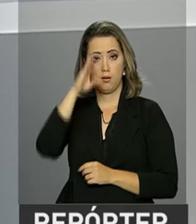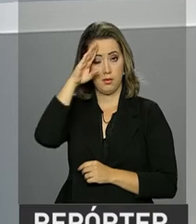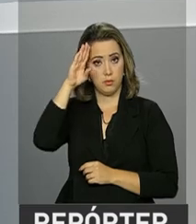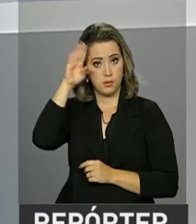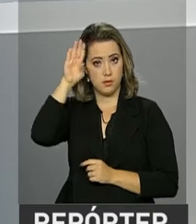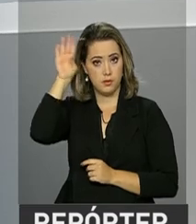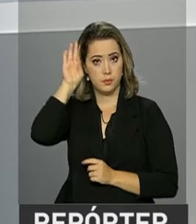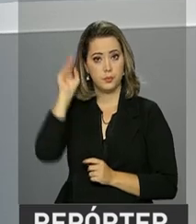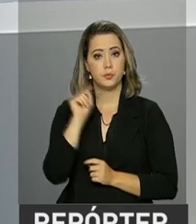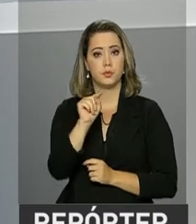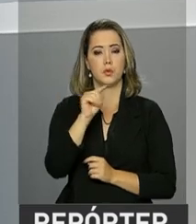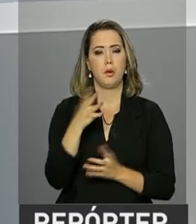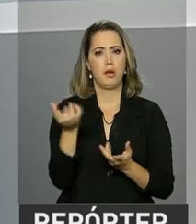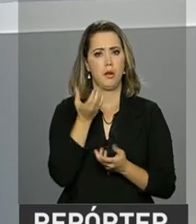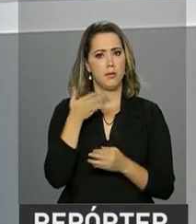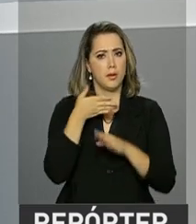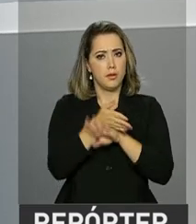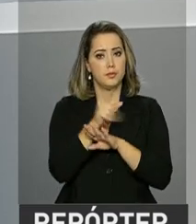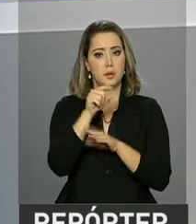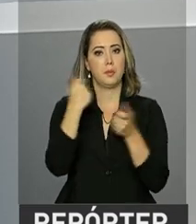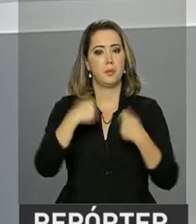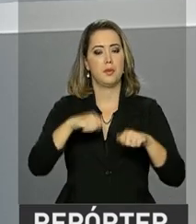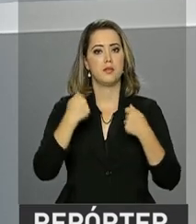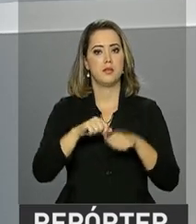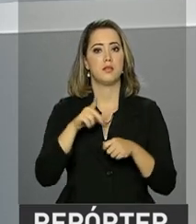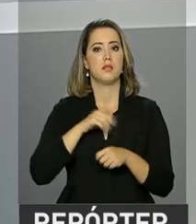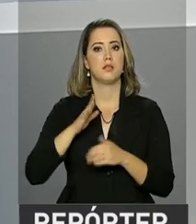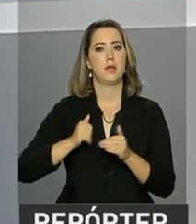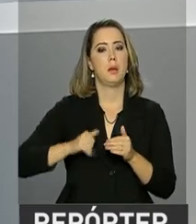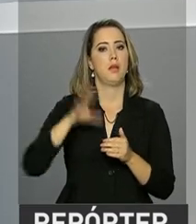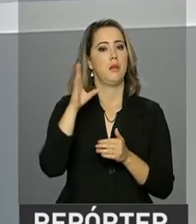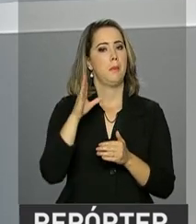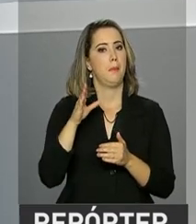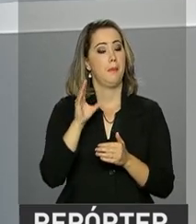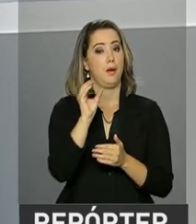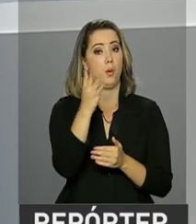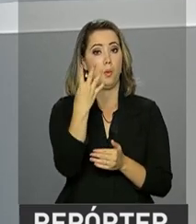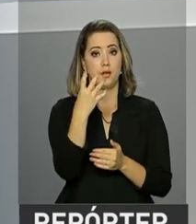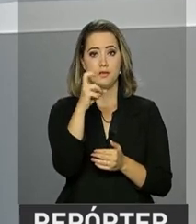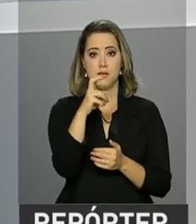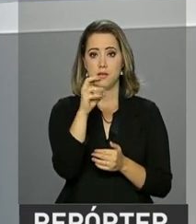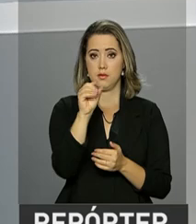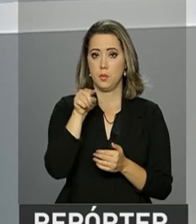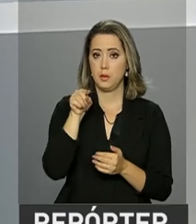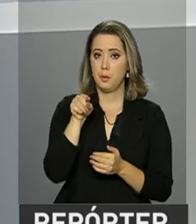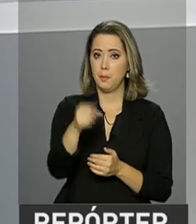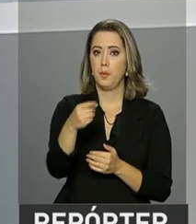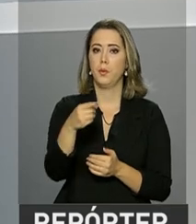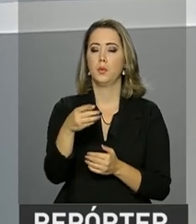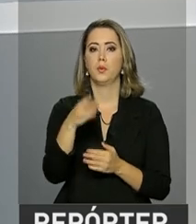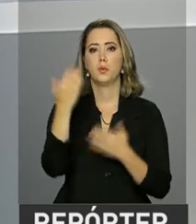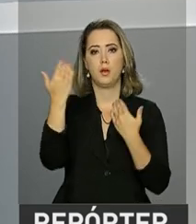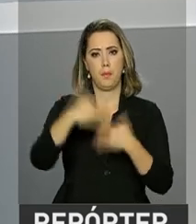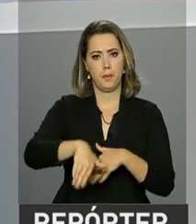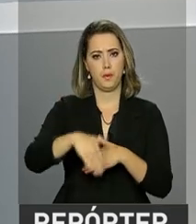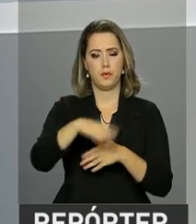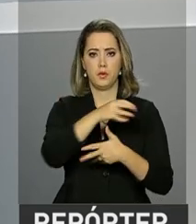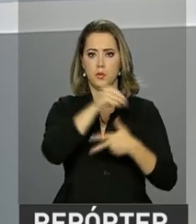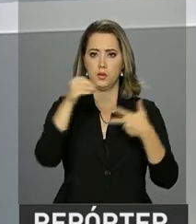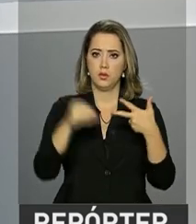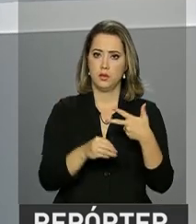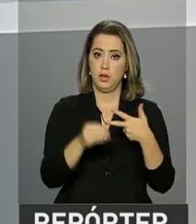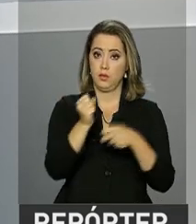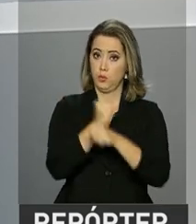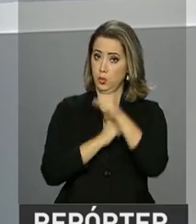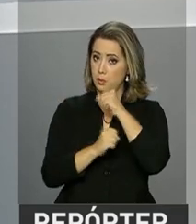superior e para concorrer às bolsas é preciso ter tirado no mínimo 450 pontos na prova do Enem de